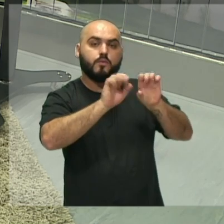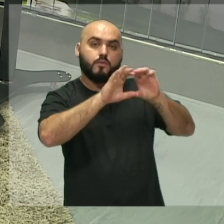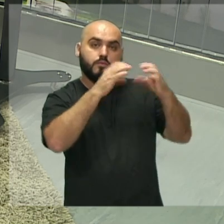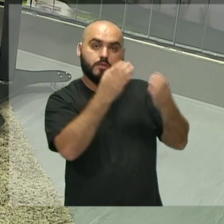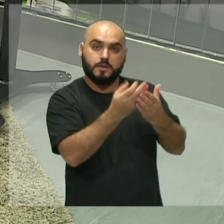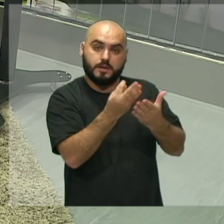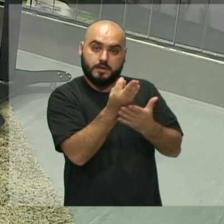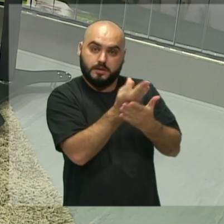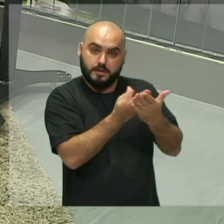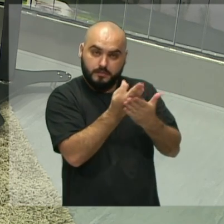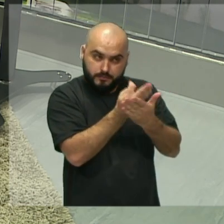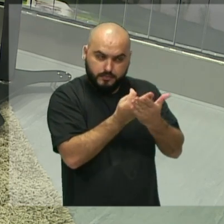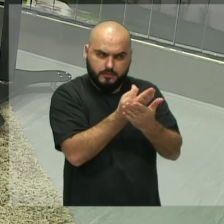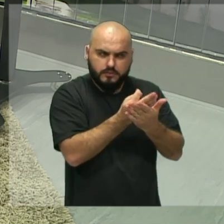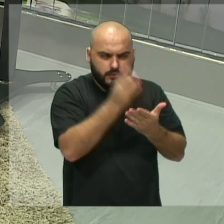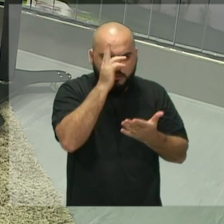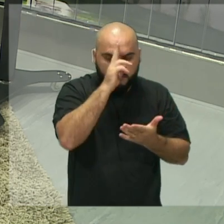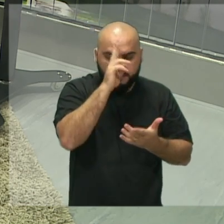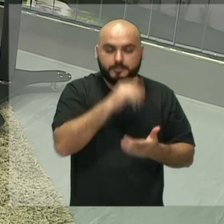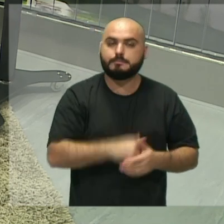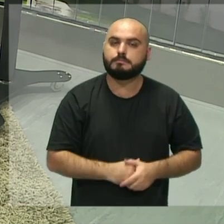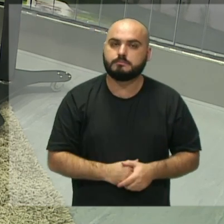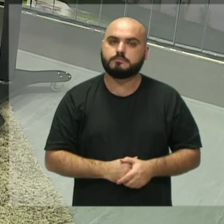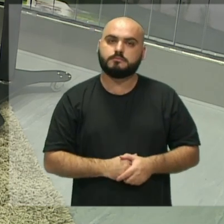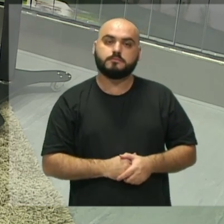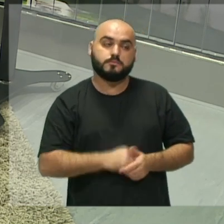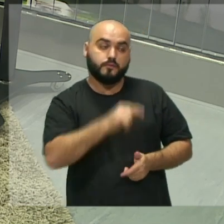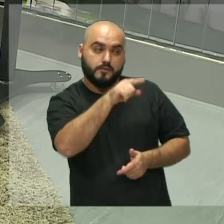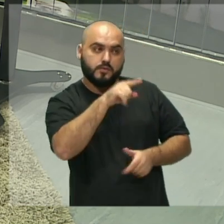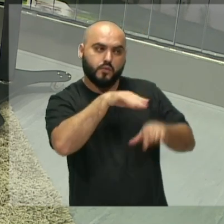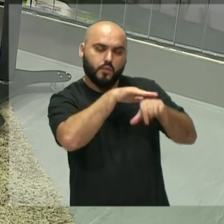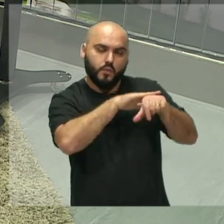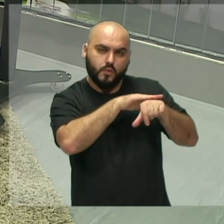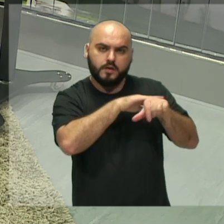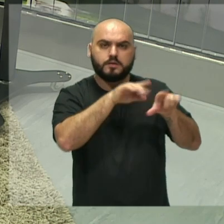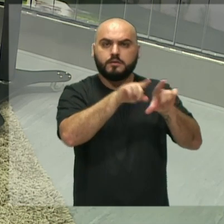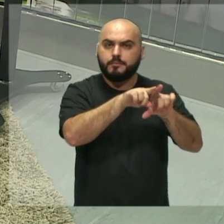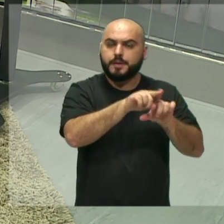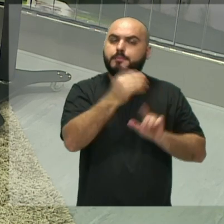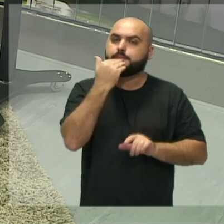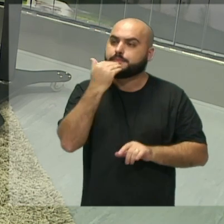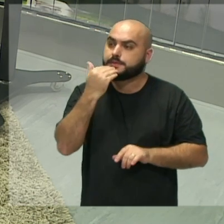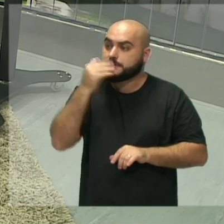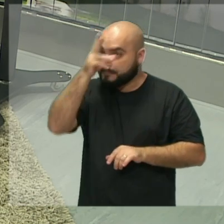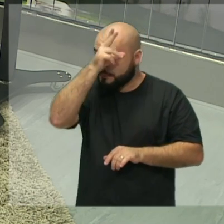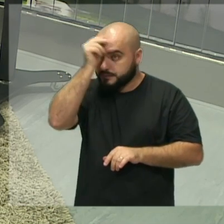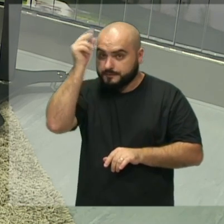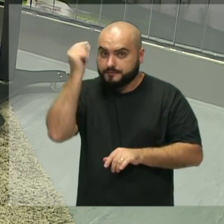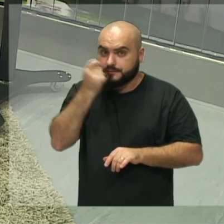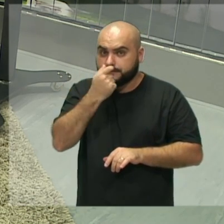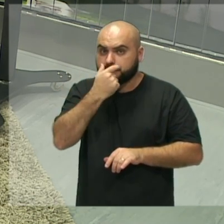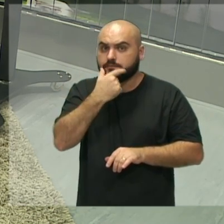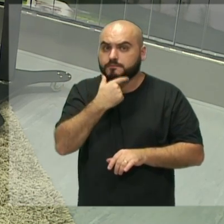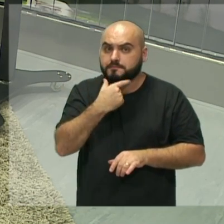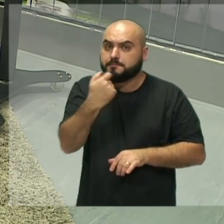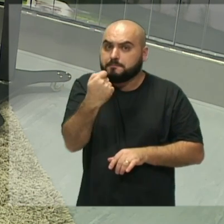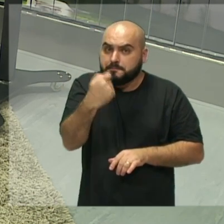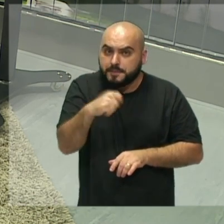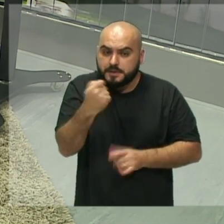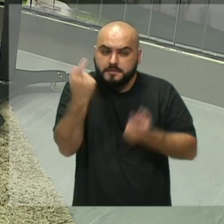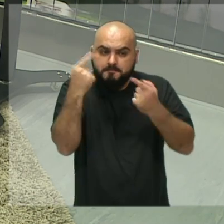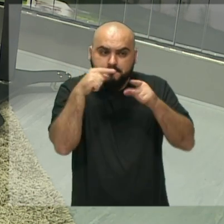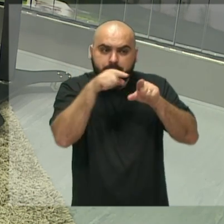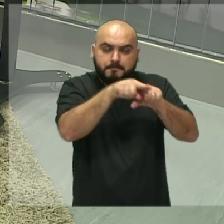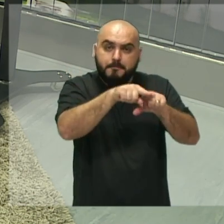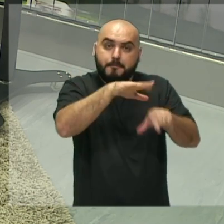seu diálogo com elas e os pedidos para que o prefeito municipal intensifique os convênios, né? Consiga distribuir